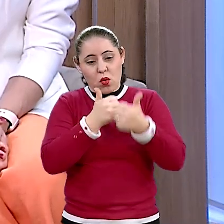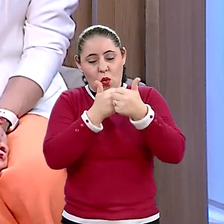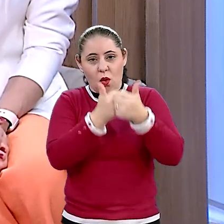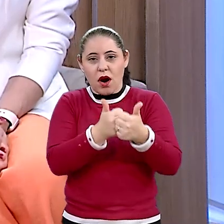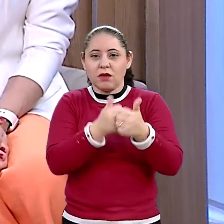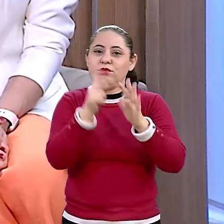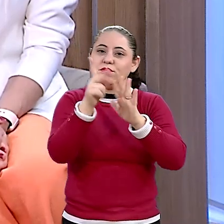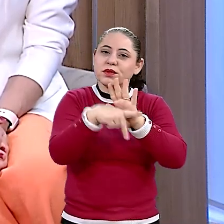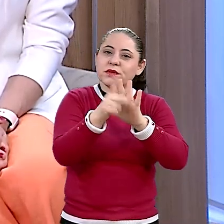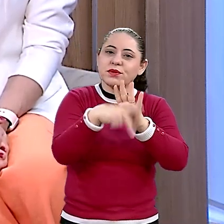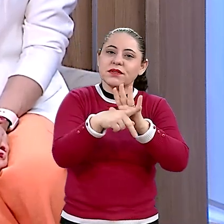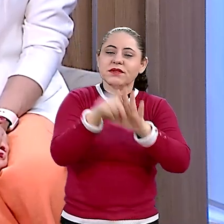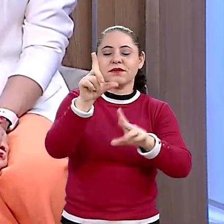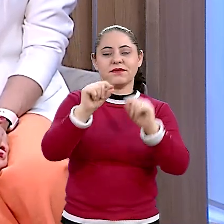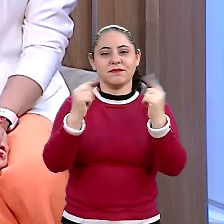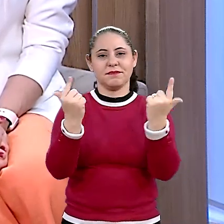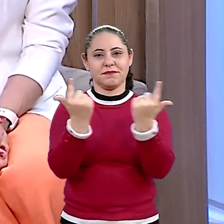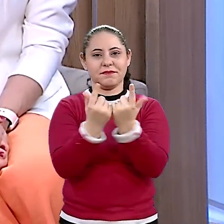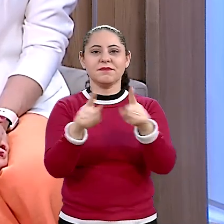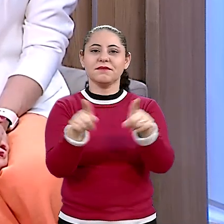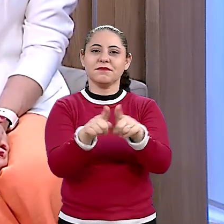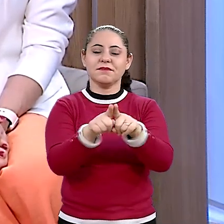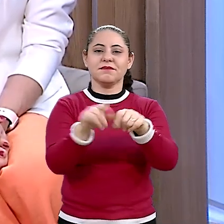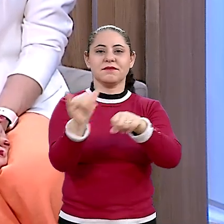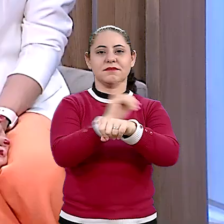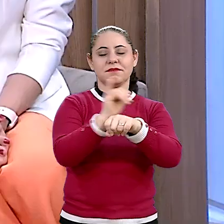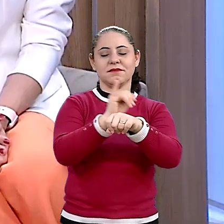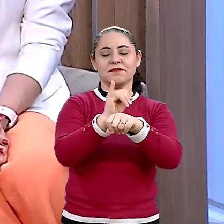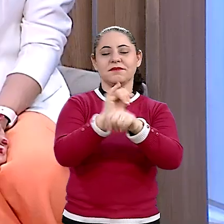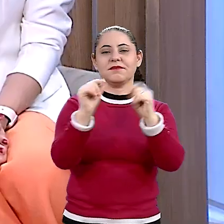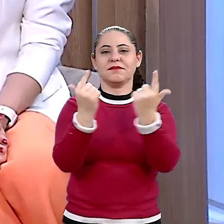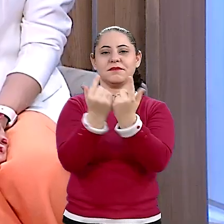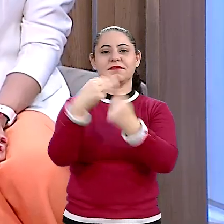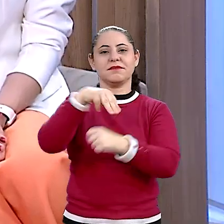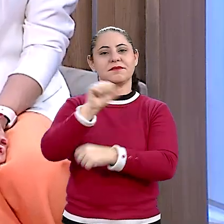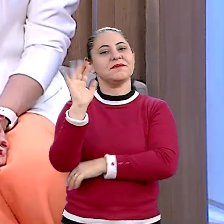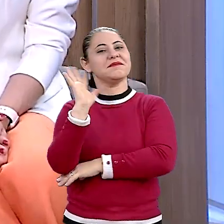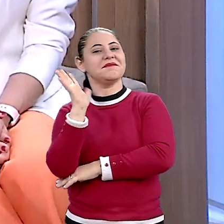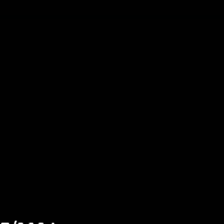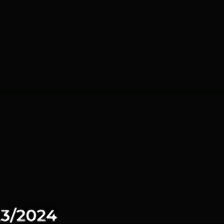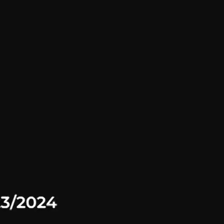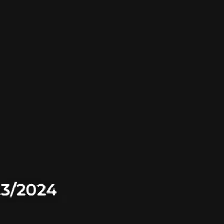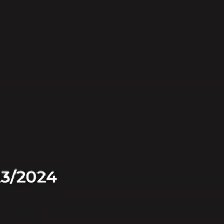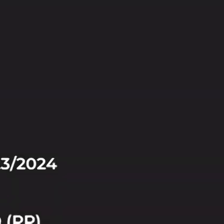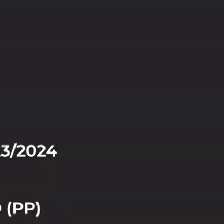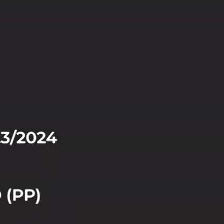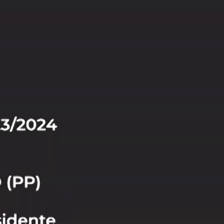nossa programação na TV Alemes, também no nosso YouTube Assembleia de MS. Até a próxima. Tchau.